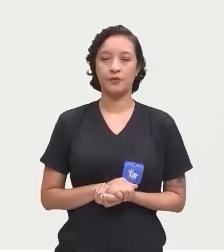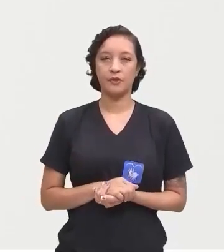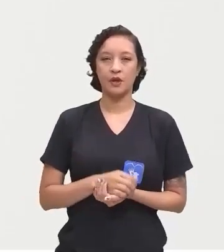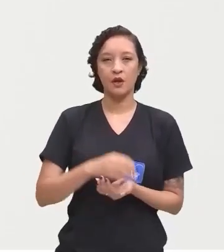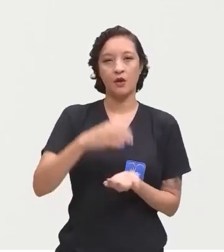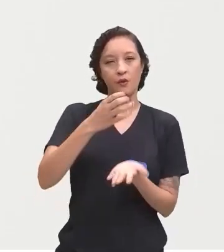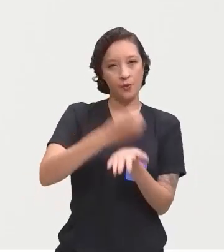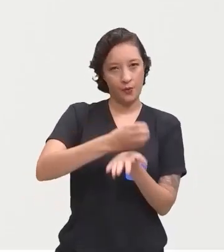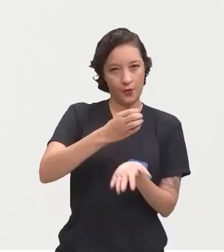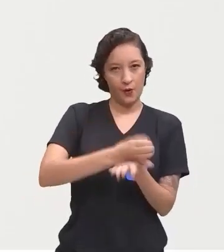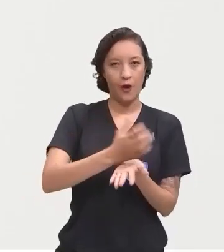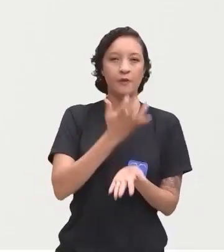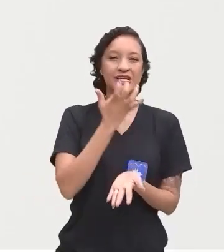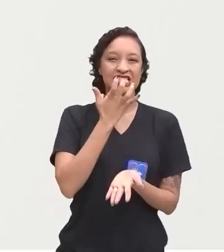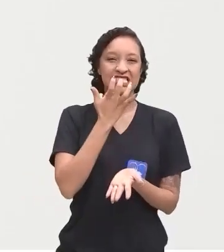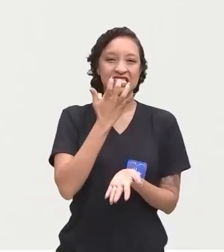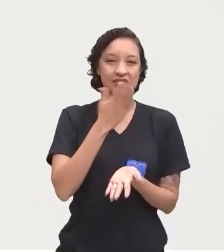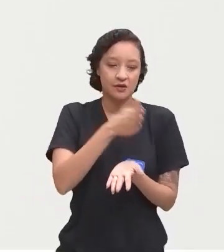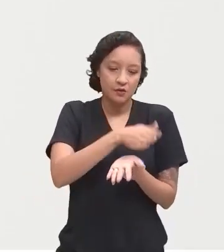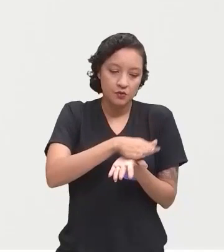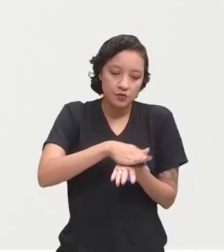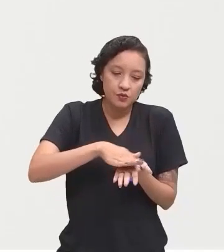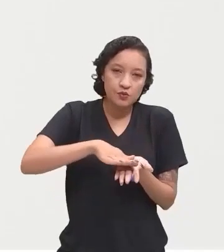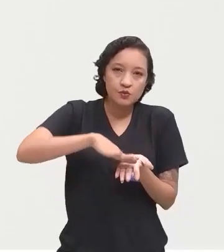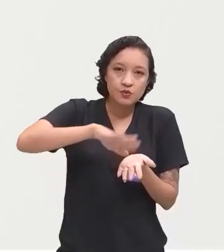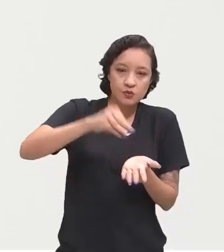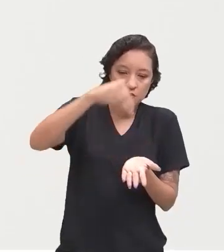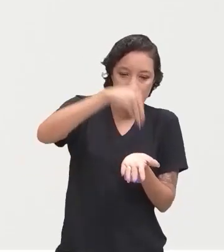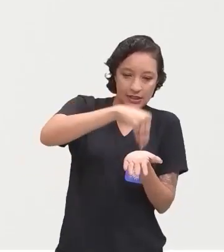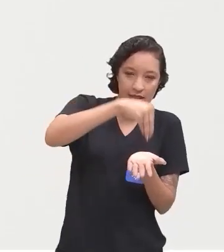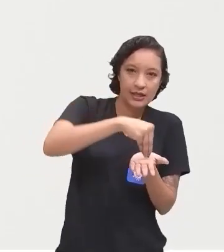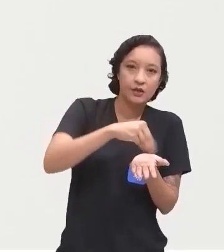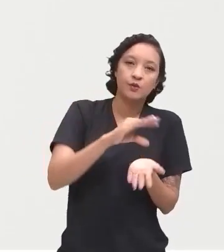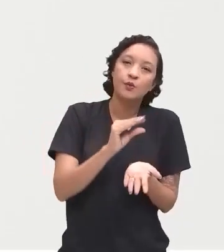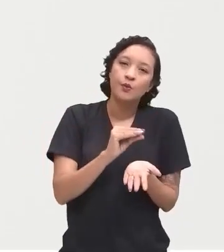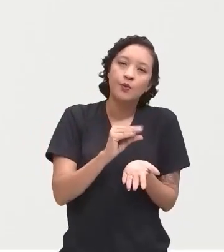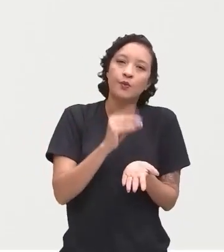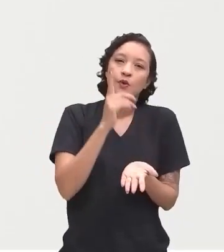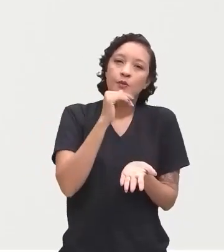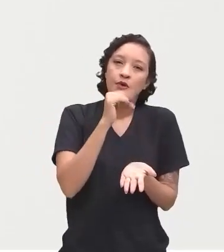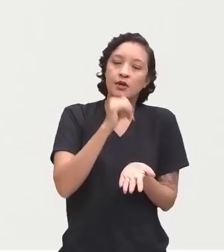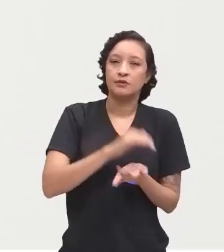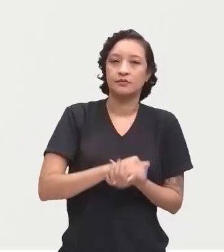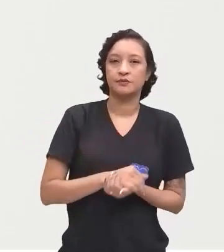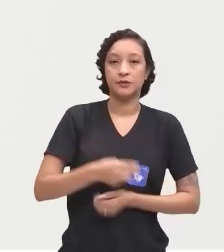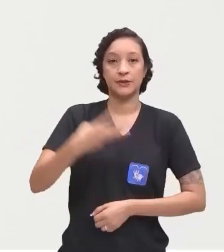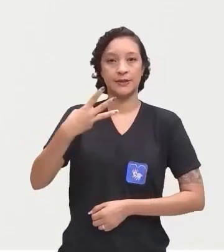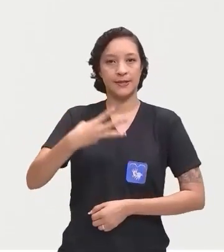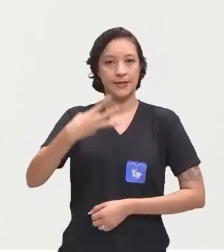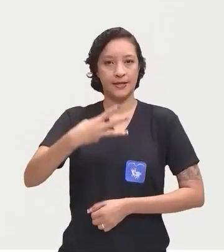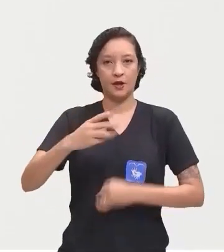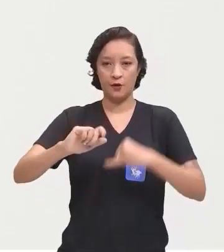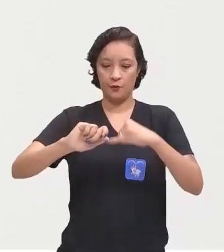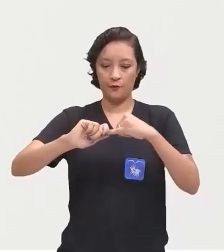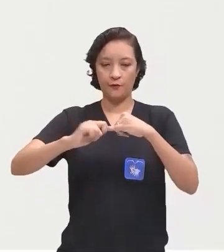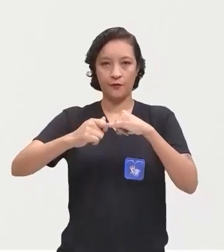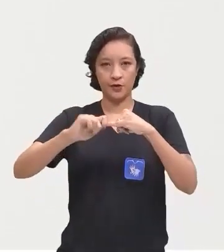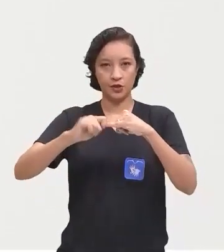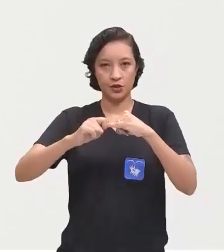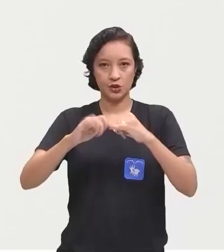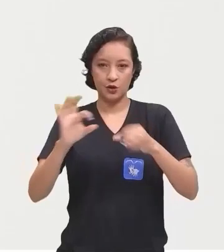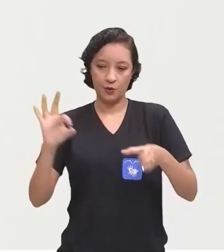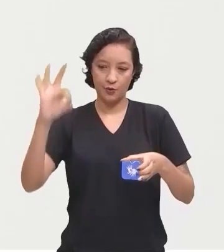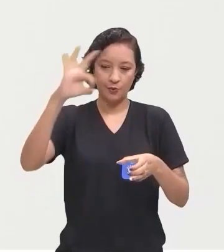copo descartável com o algodão molhado. Terceiro, coloque seu feijão sobre o